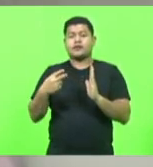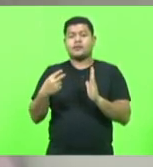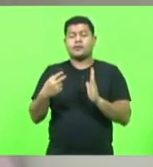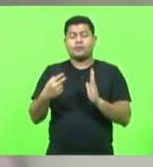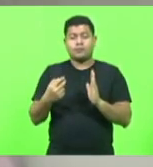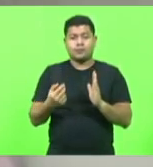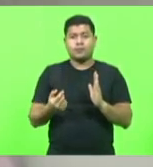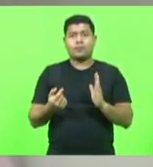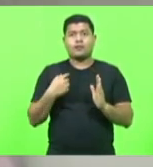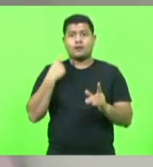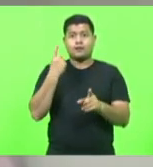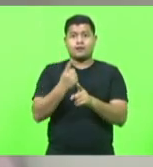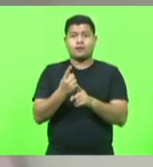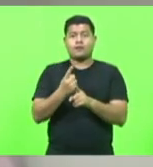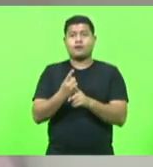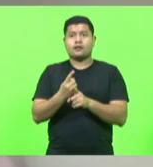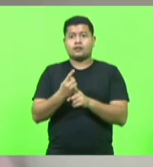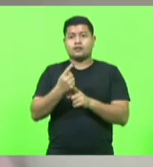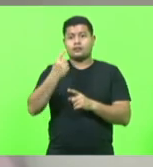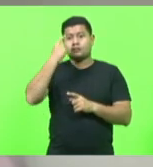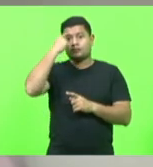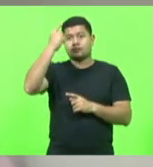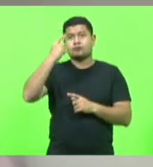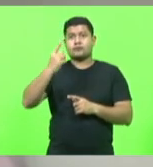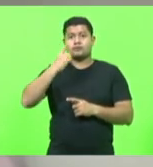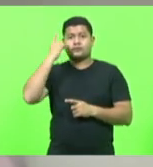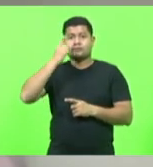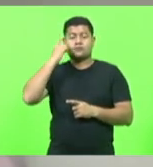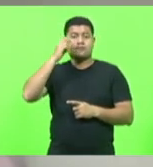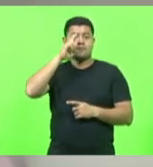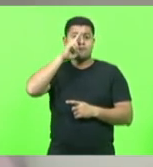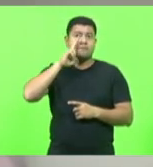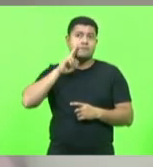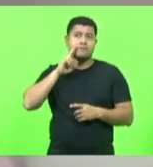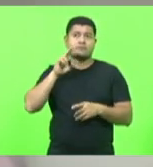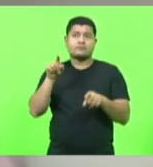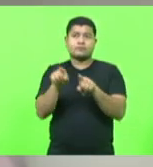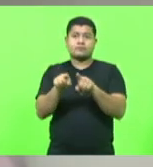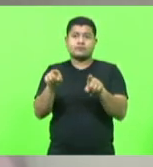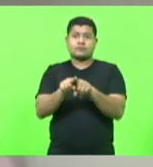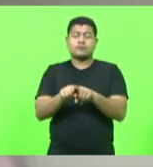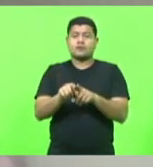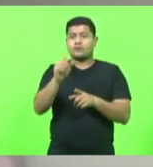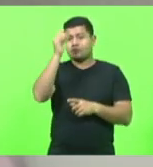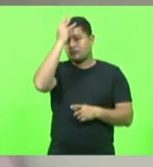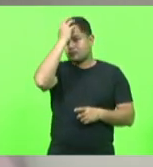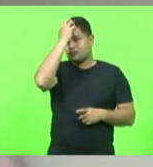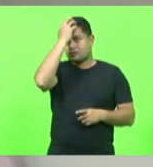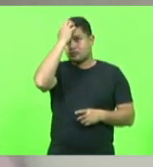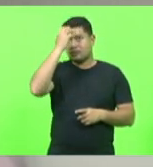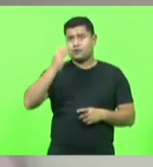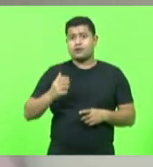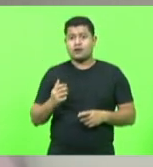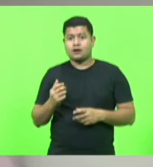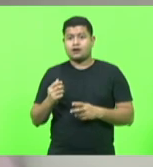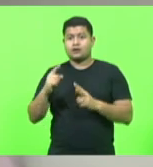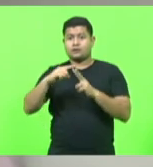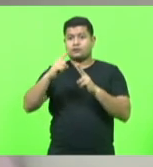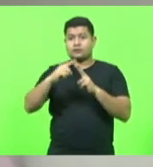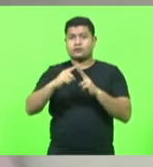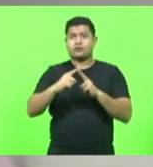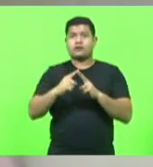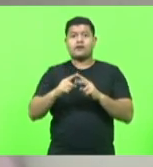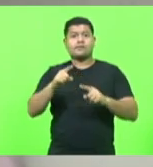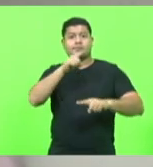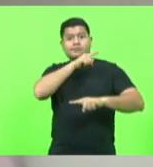que lembrar, inclusive, do deputado Ivan Nats e o deputado Ismael dos Santos, que foram também